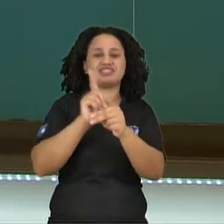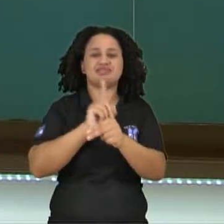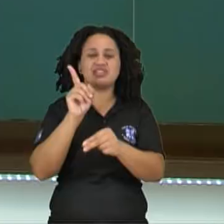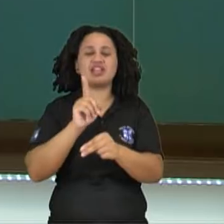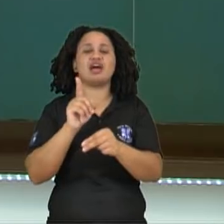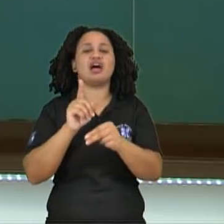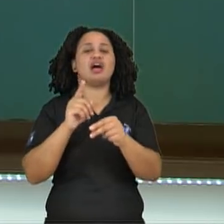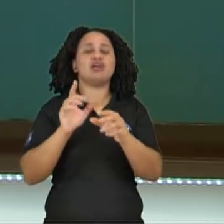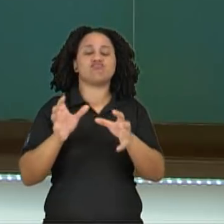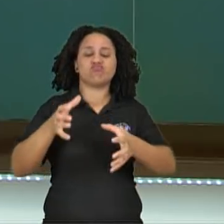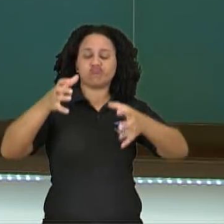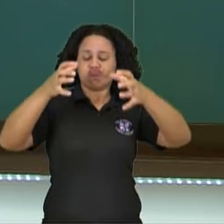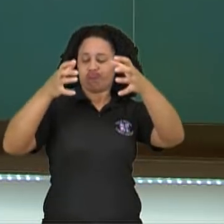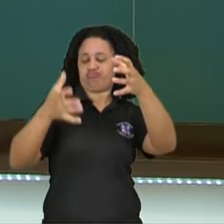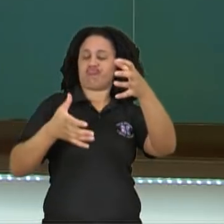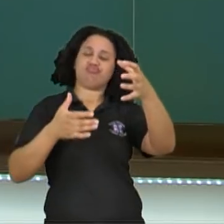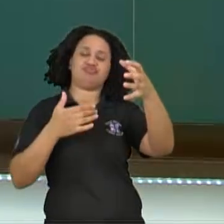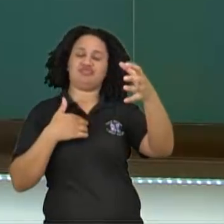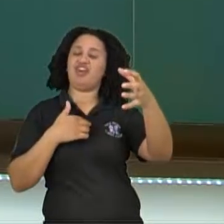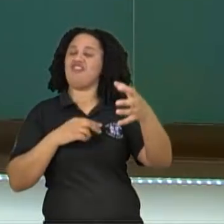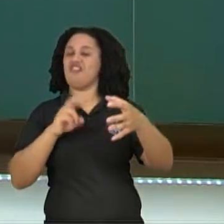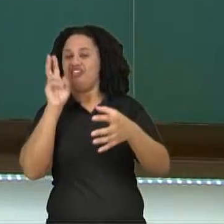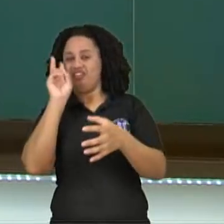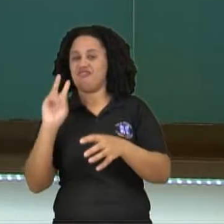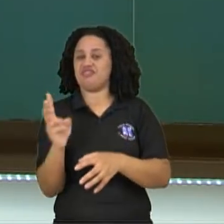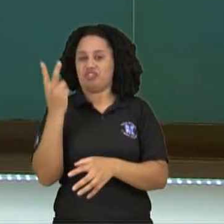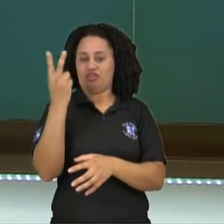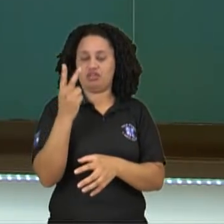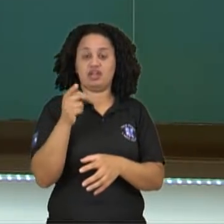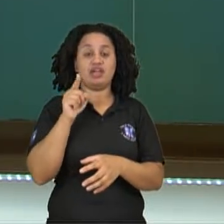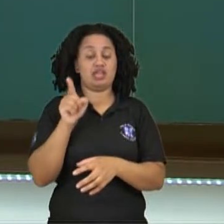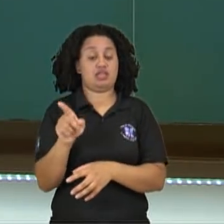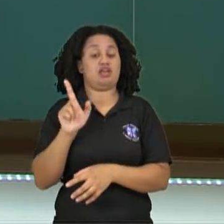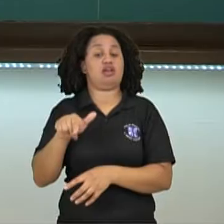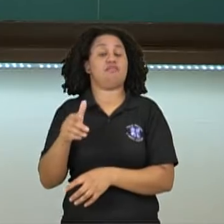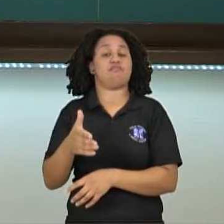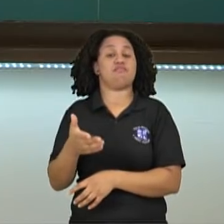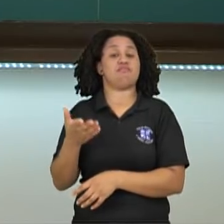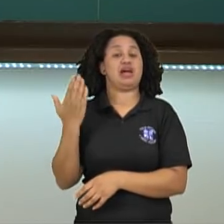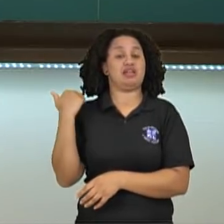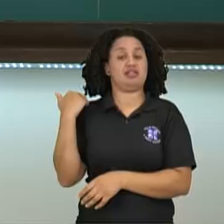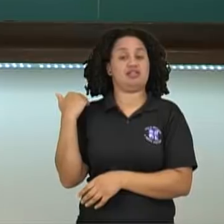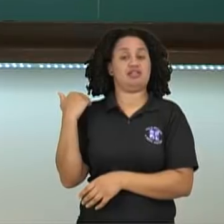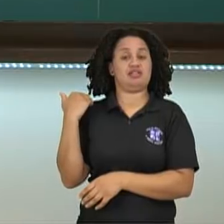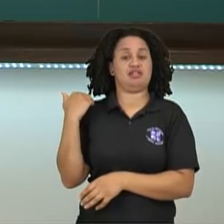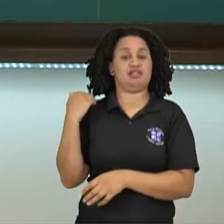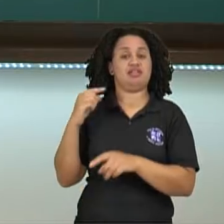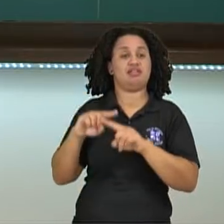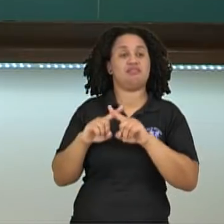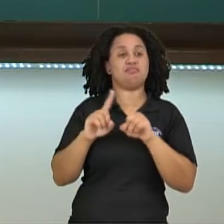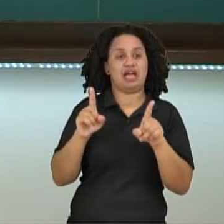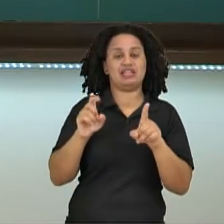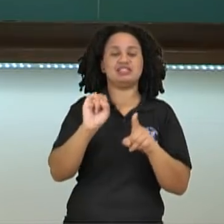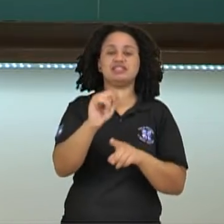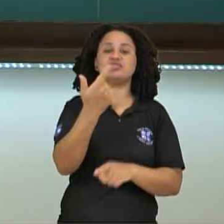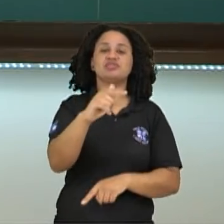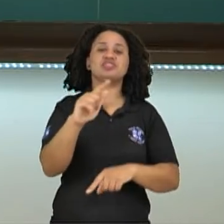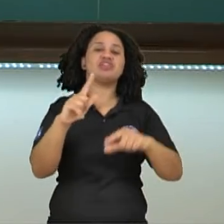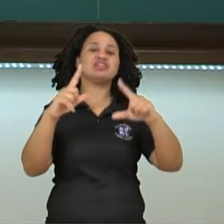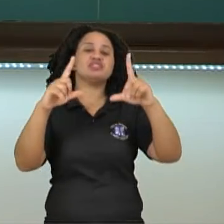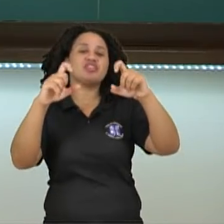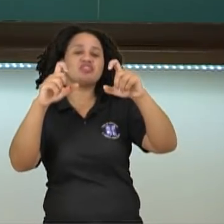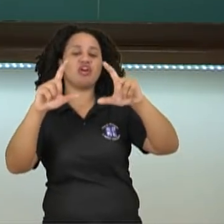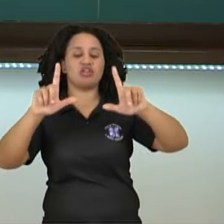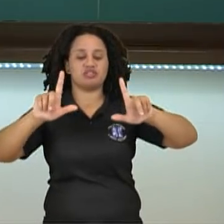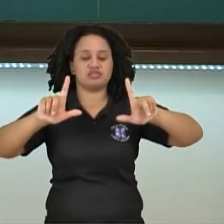né, a conquista da seleção brasileira. Esse é o passado. Mas, se não tivéssemos, inclusive, essa fotografia, se